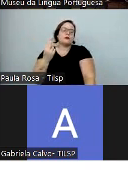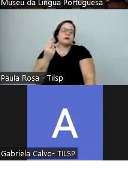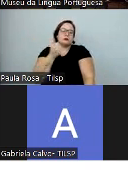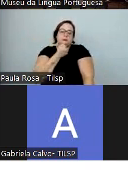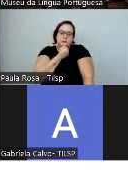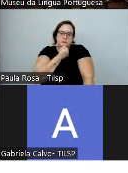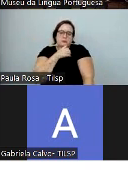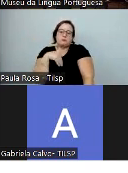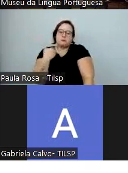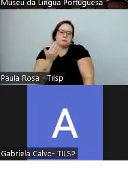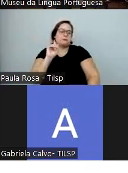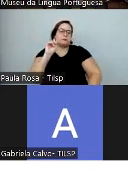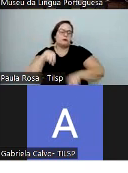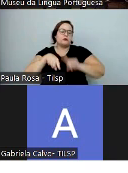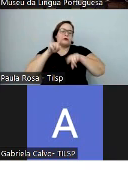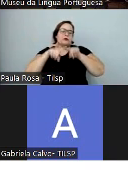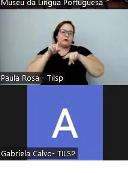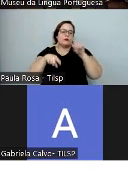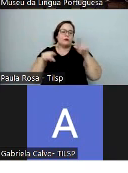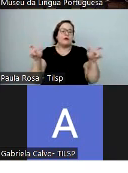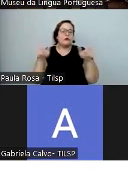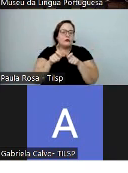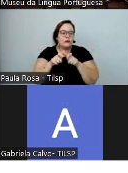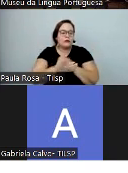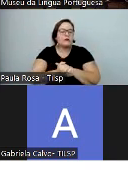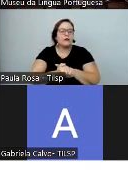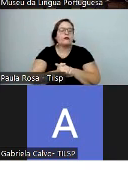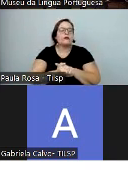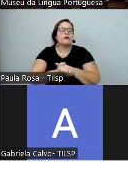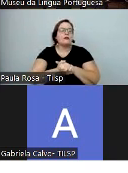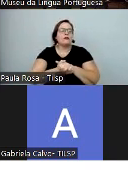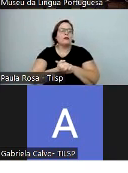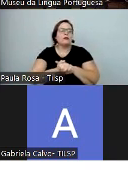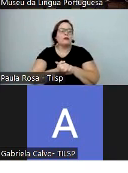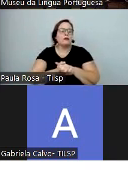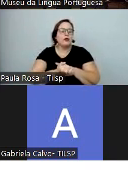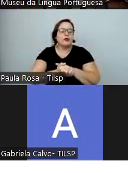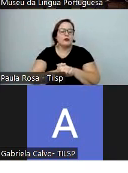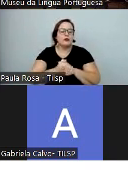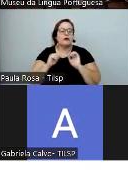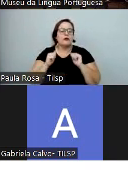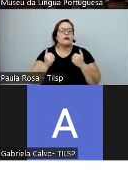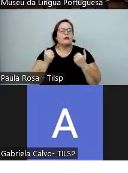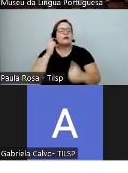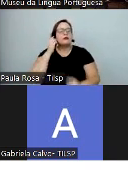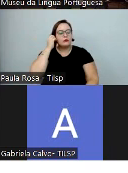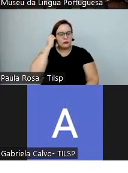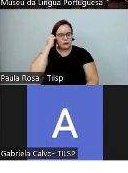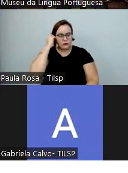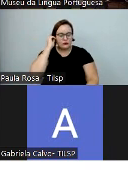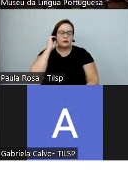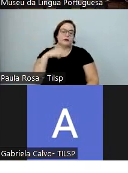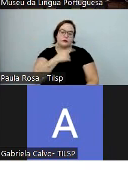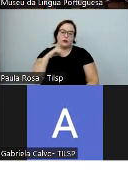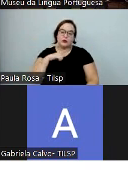são materiais pequenos esses equipamentos de jogos são pequenos então dá para transportar pelo país todo a gente tem alguns nomes interessantes